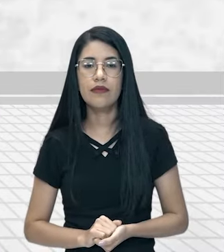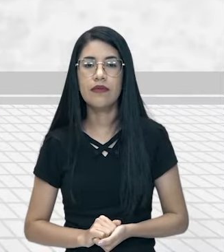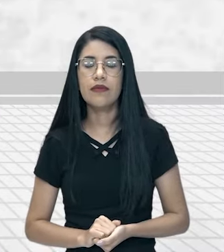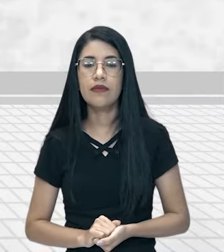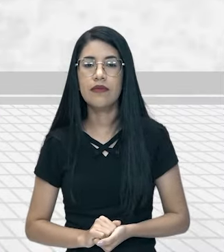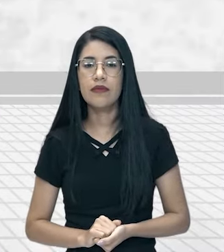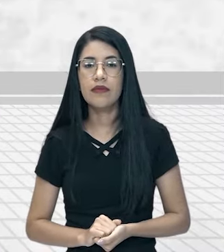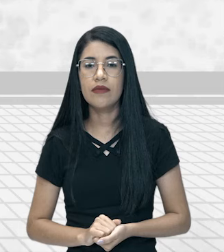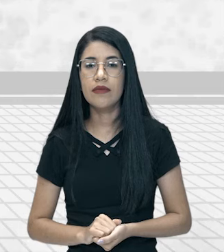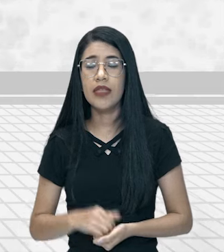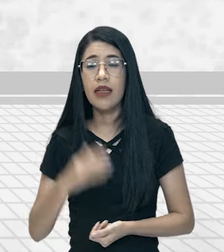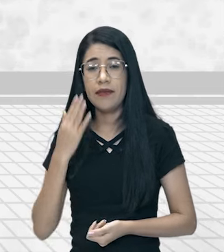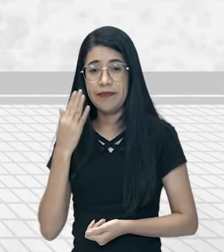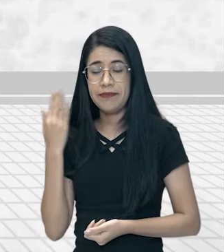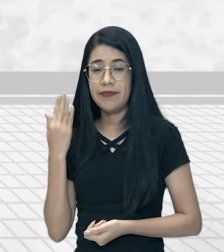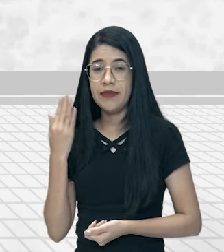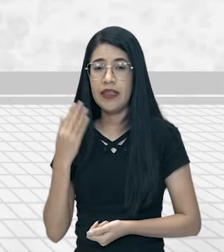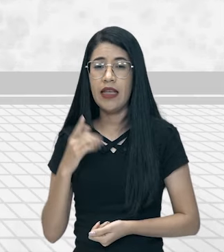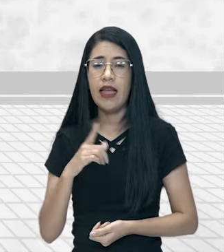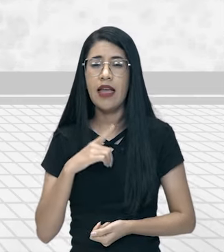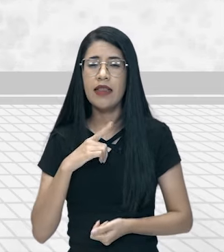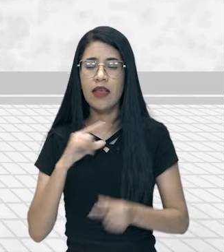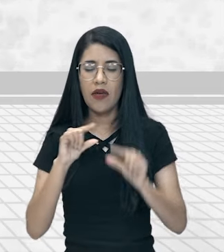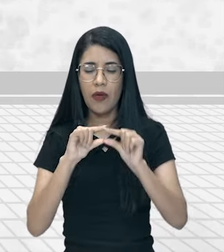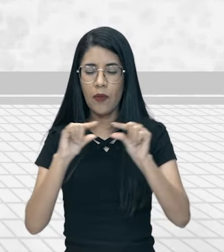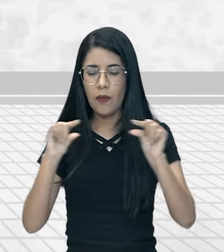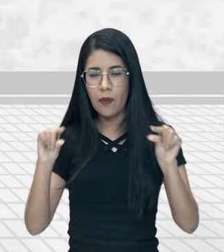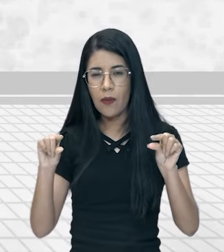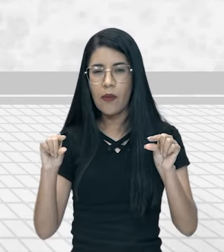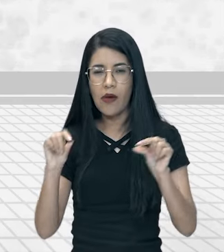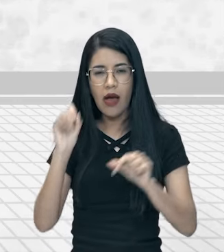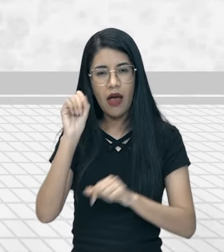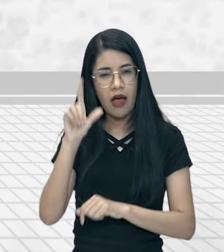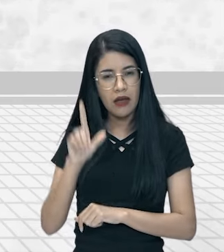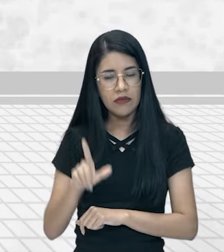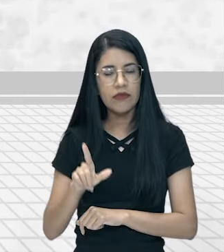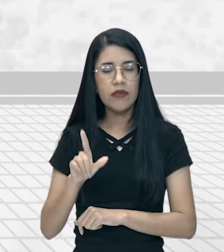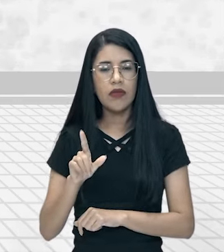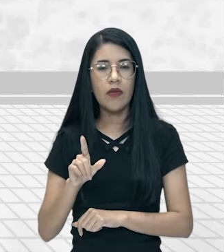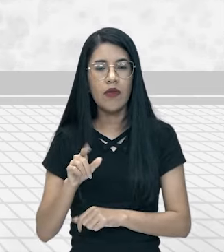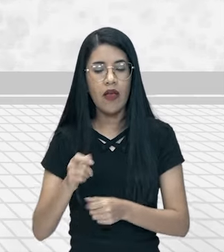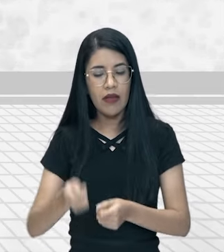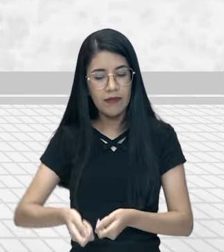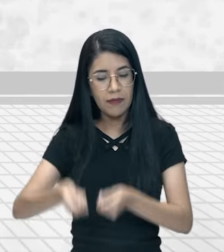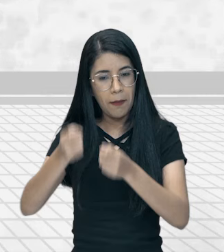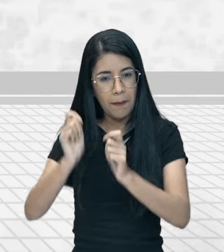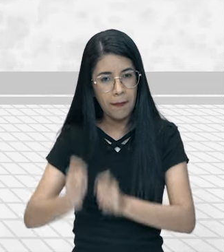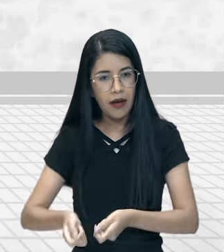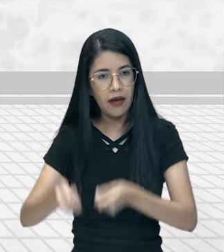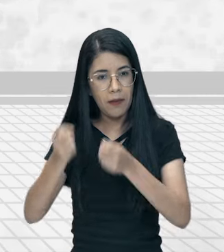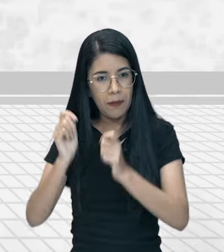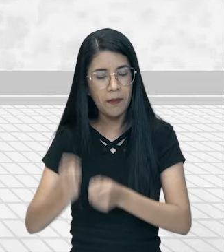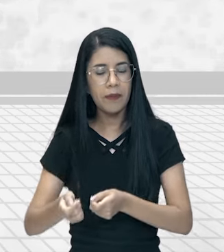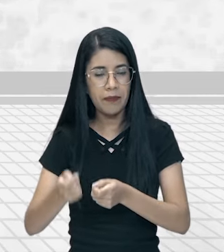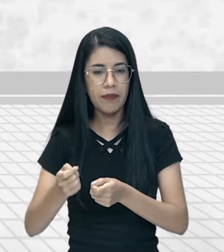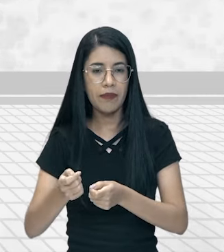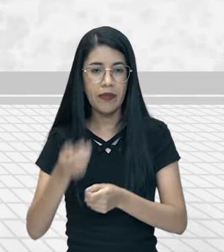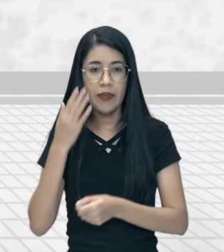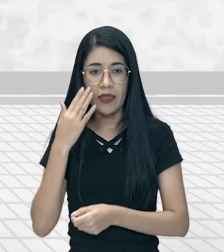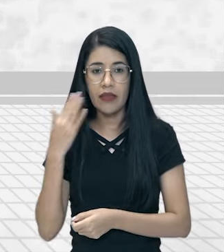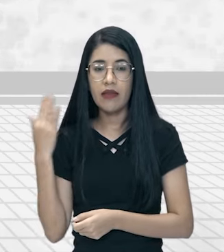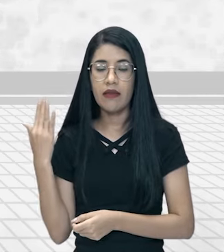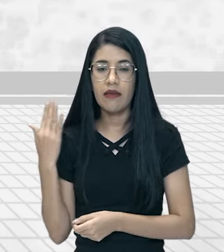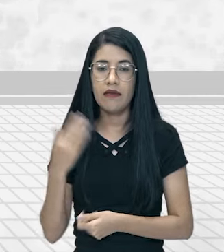Vejam aí, eu tenho uma corda e vou balançar essa corda. Percebam